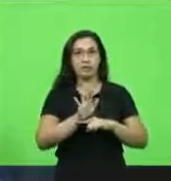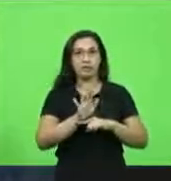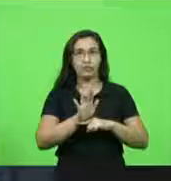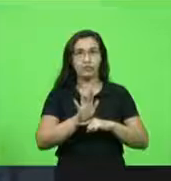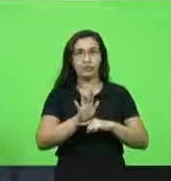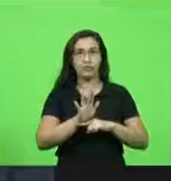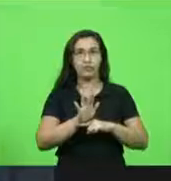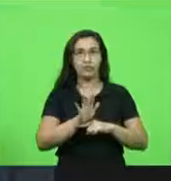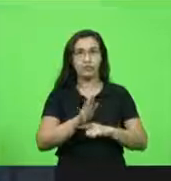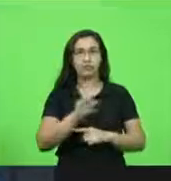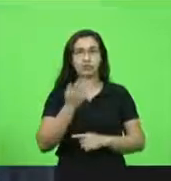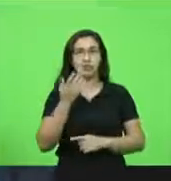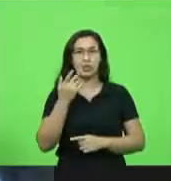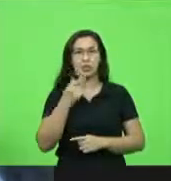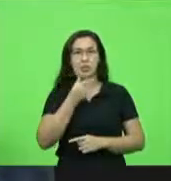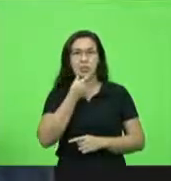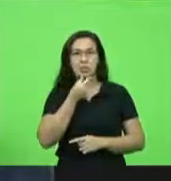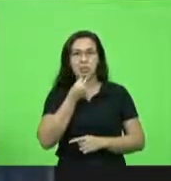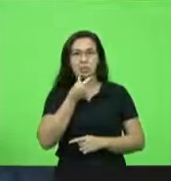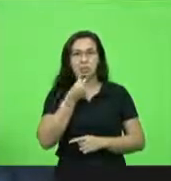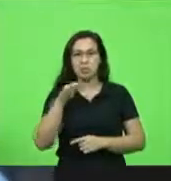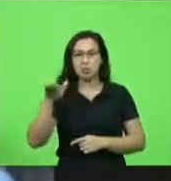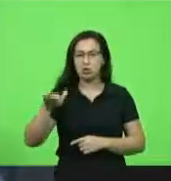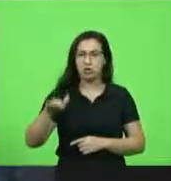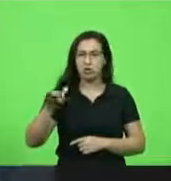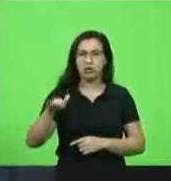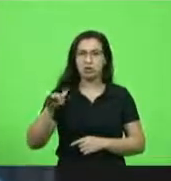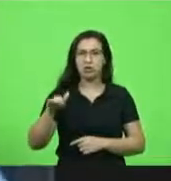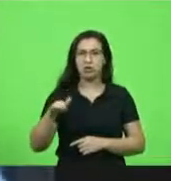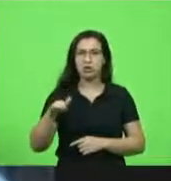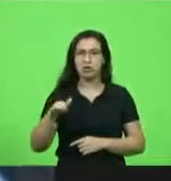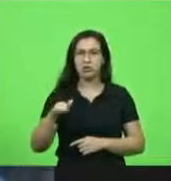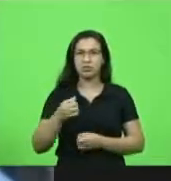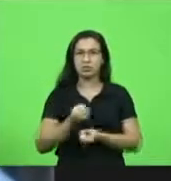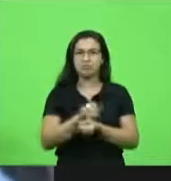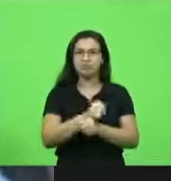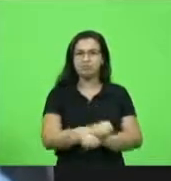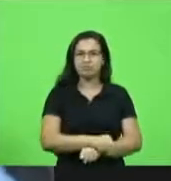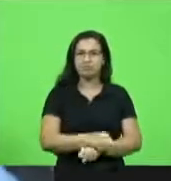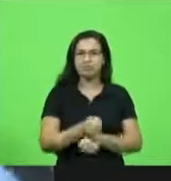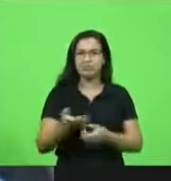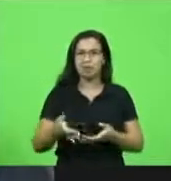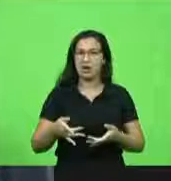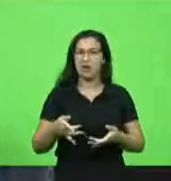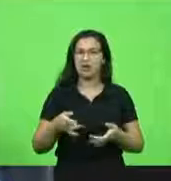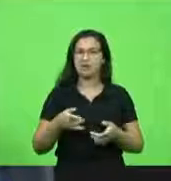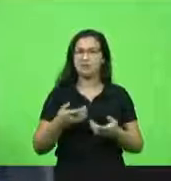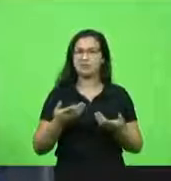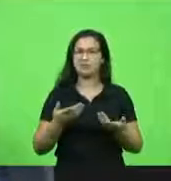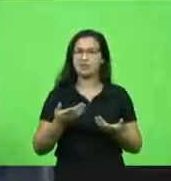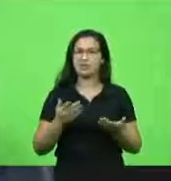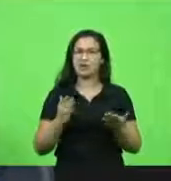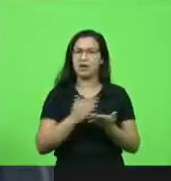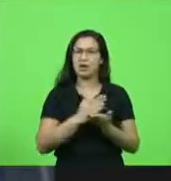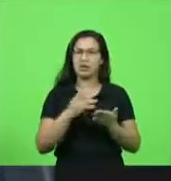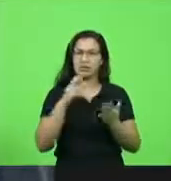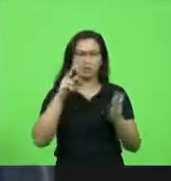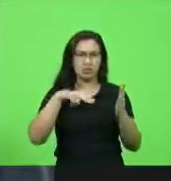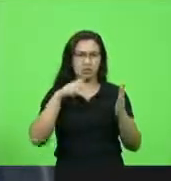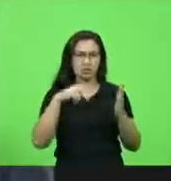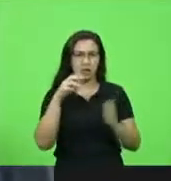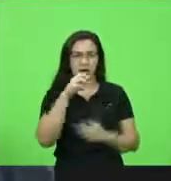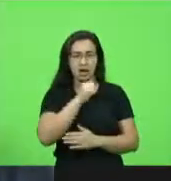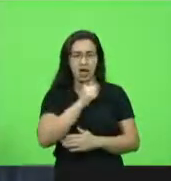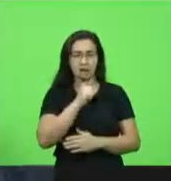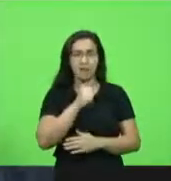aquele menino acorrentado num latão. E eu fui mais a fundo. Eu tenho os dados aqui, eu vou ler, eu vou tentar simplificar para dar